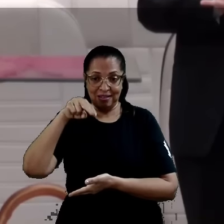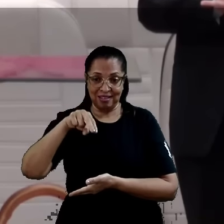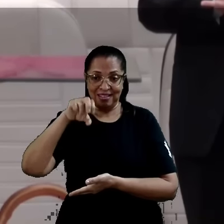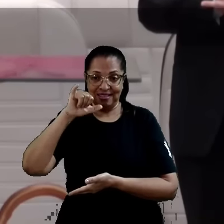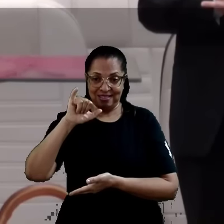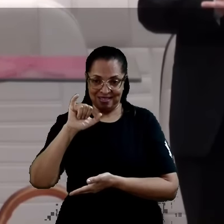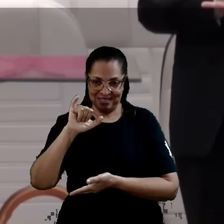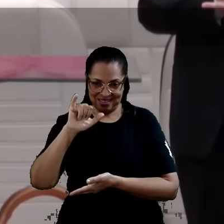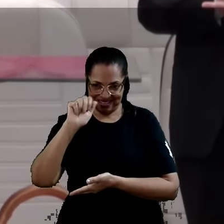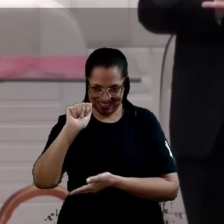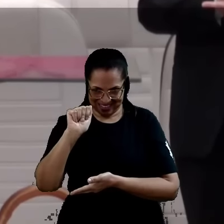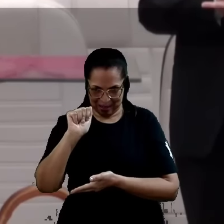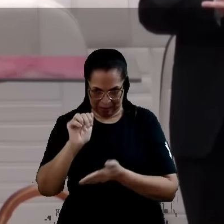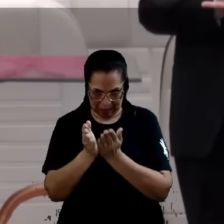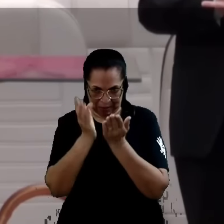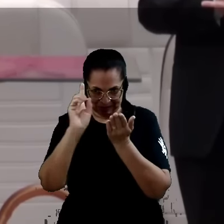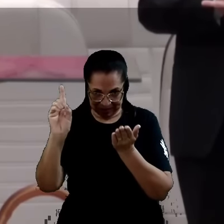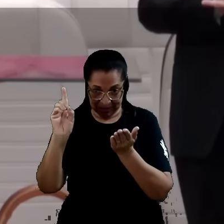ela